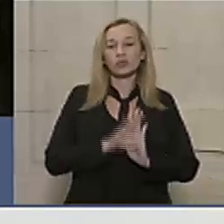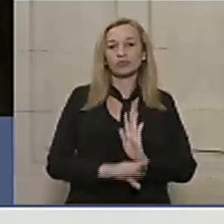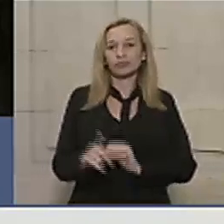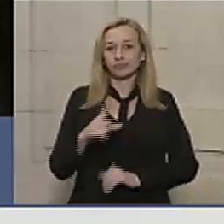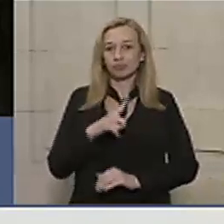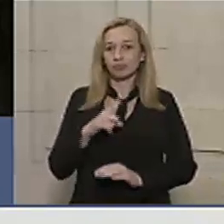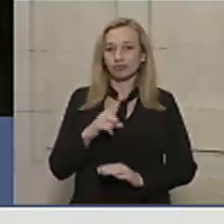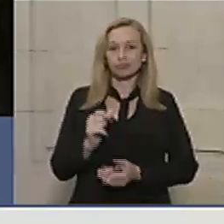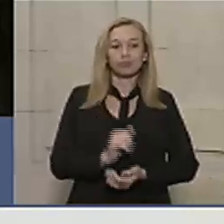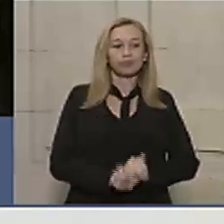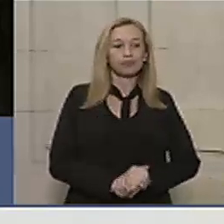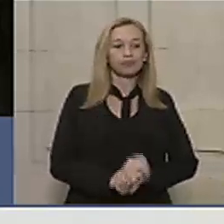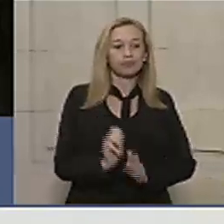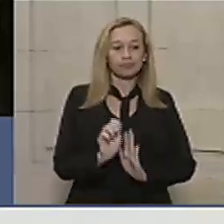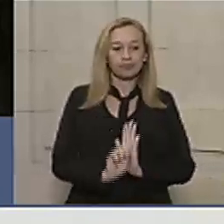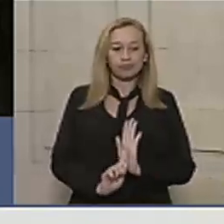redação.